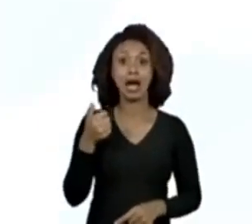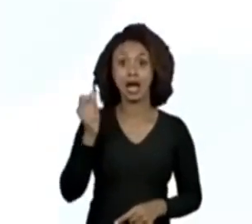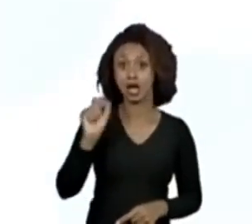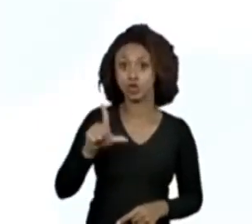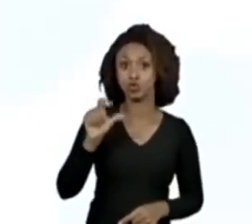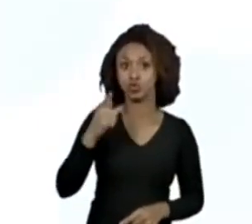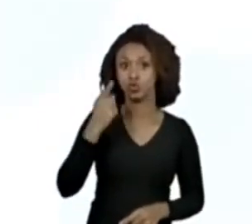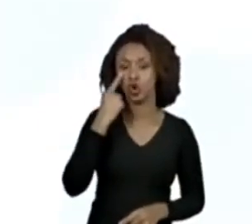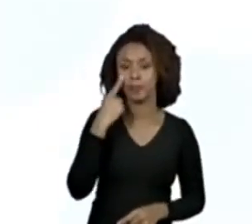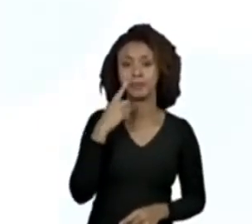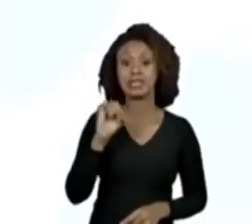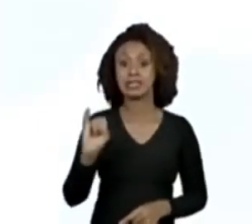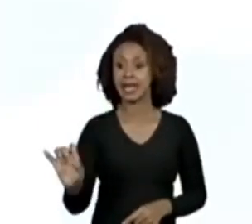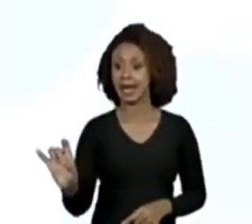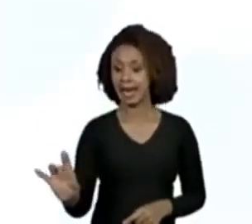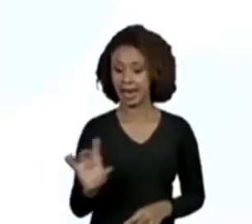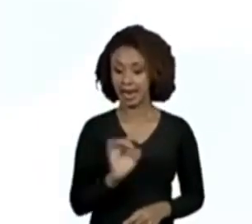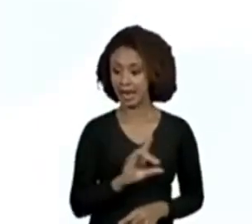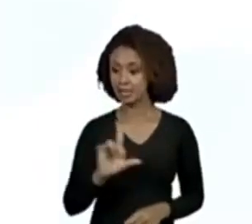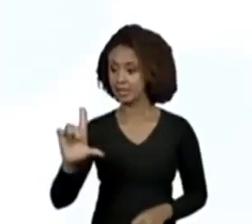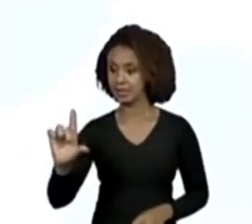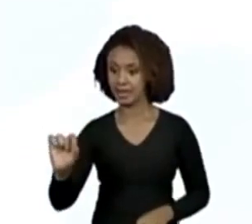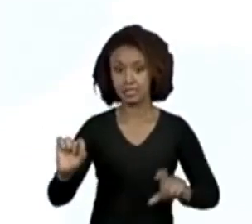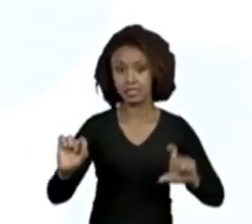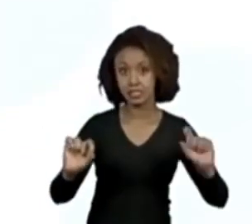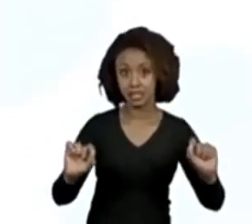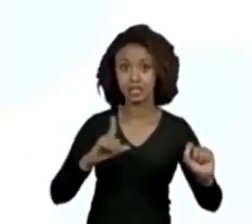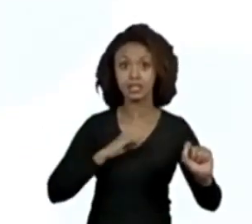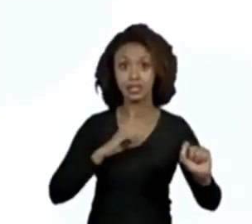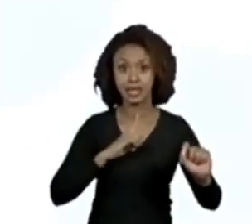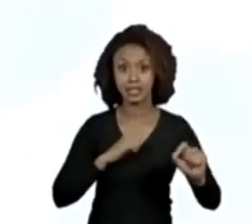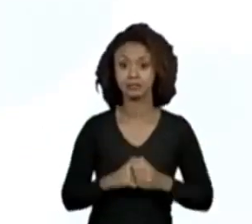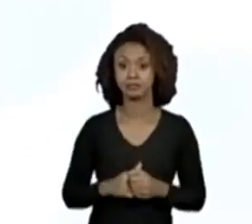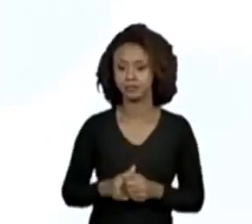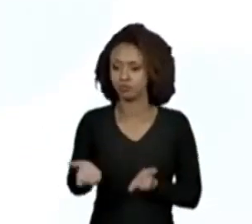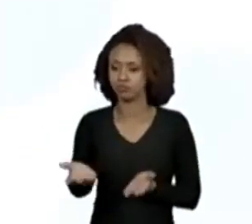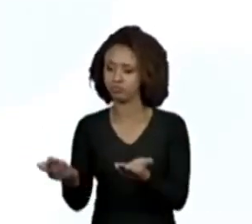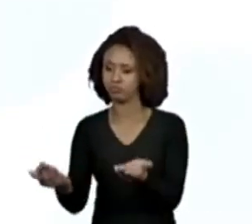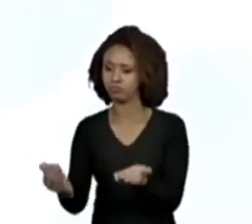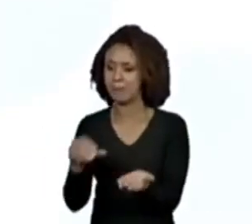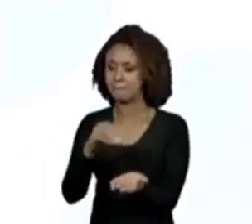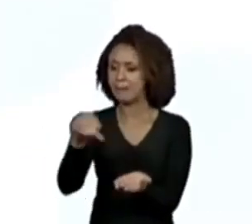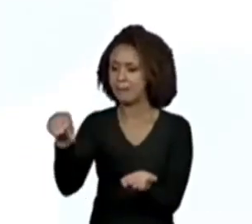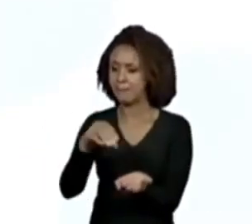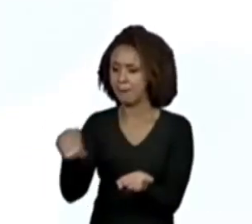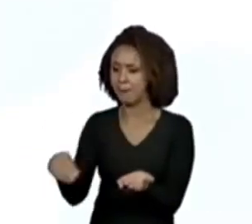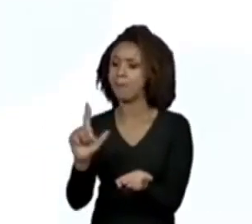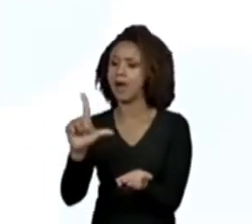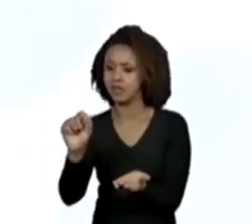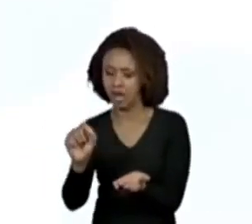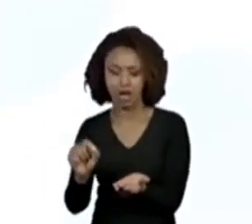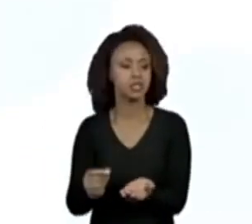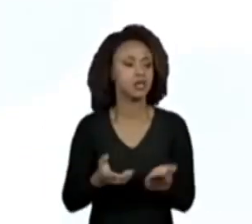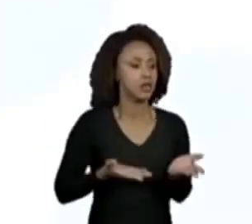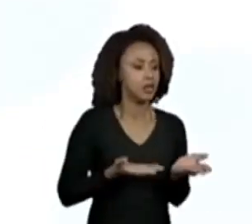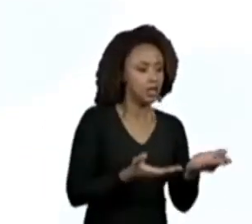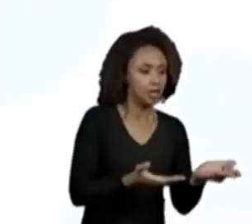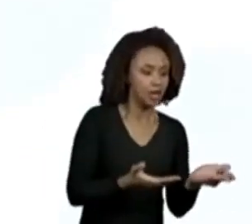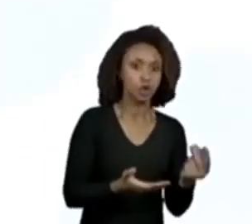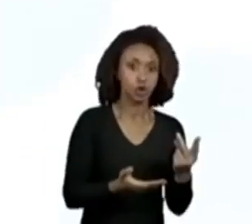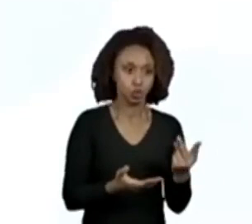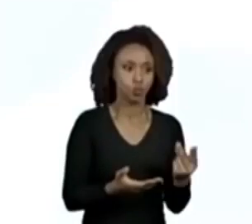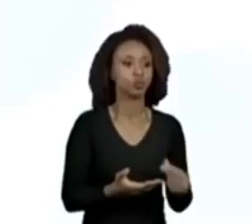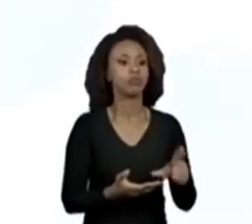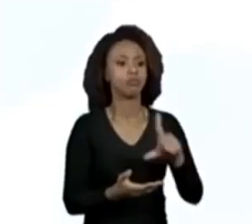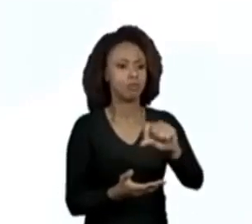10 pães em cada assadeira, primeira assadeira com 10, a segunda assadeira com 10, nós